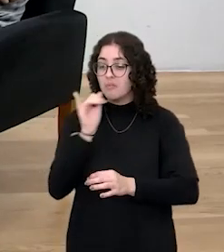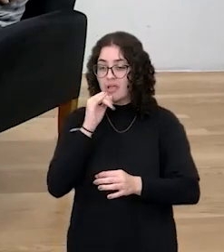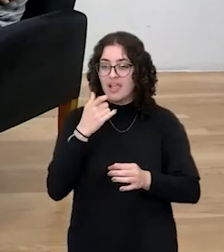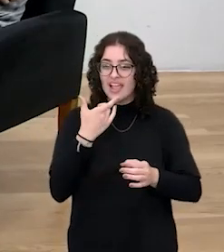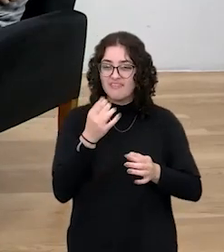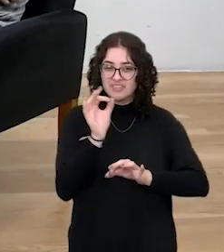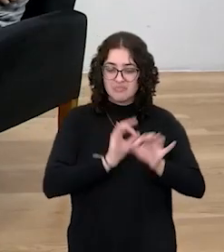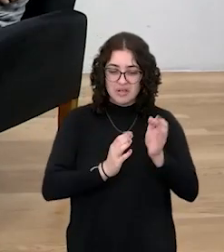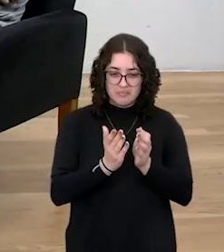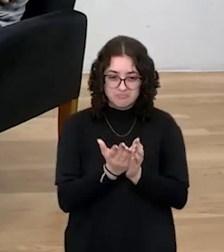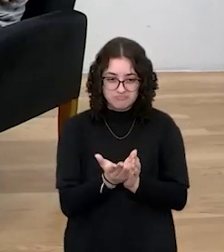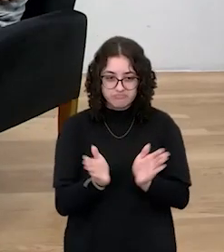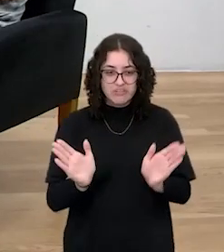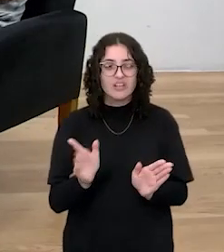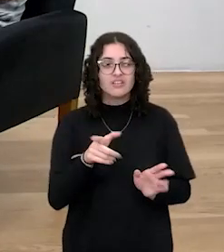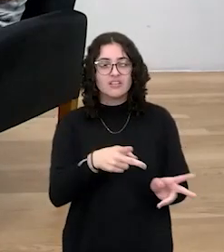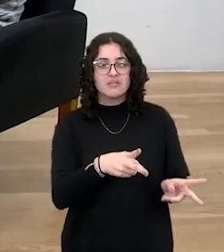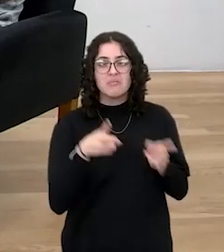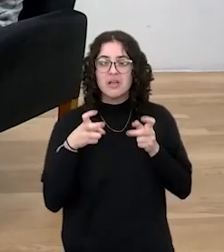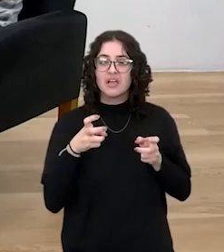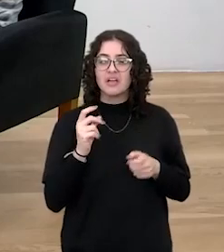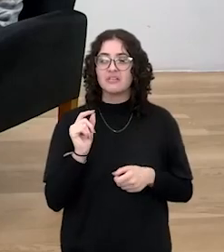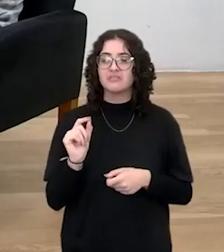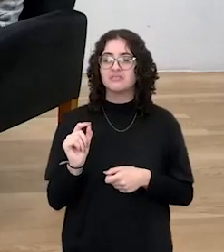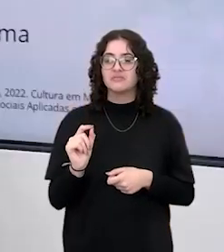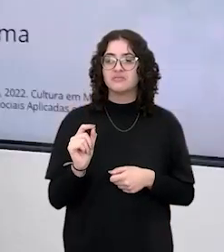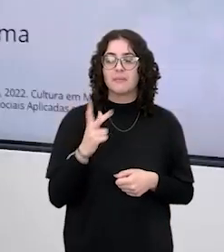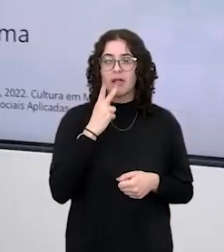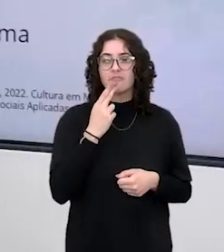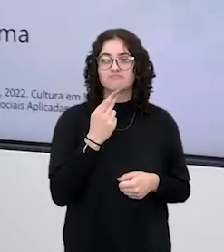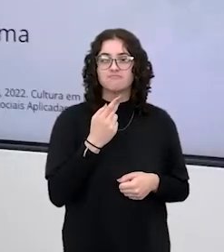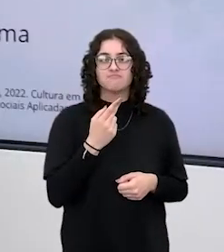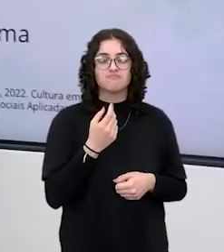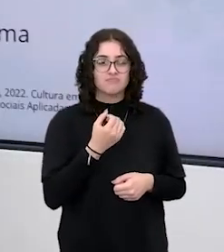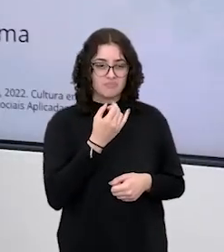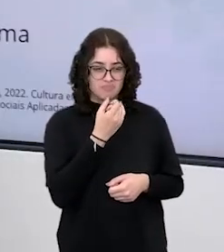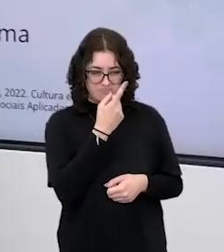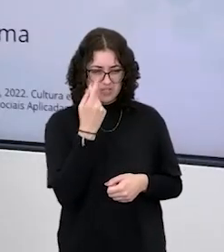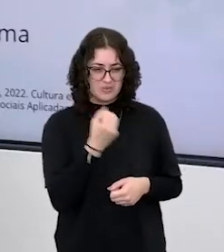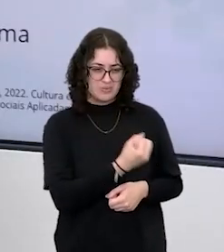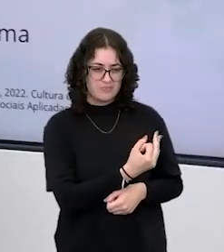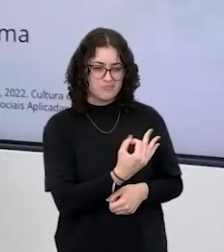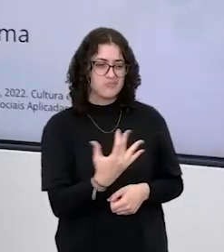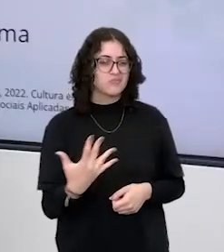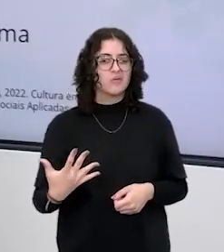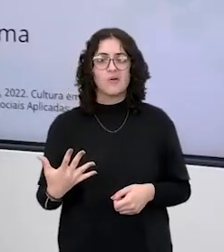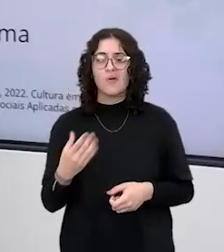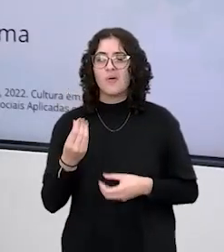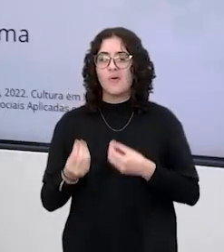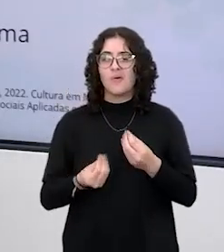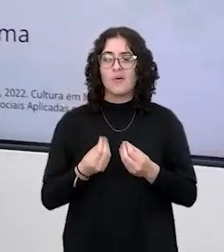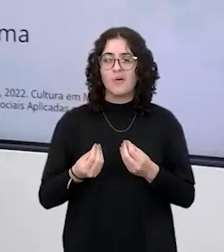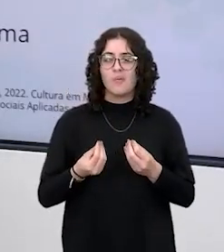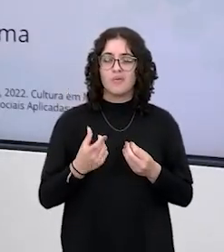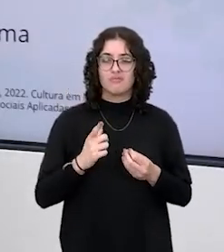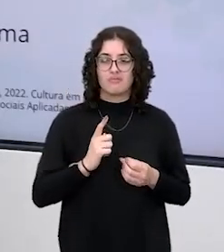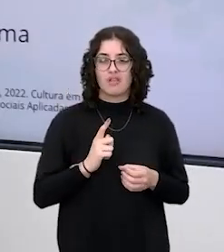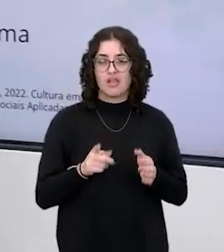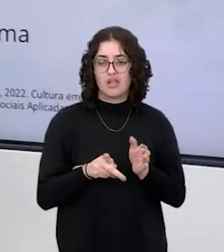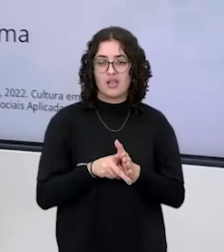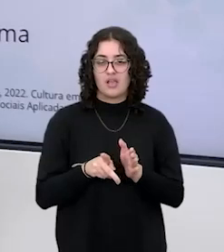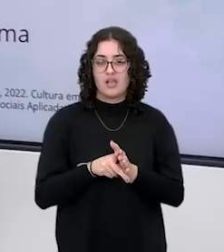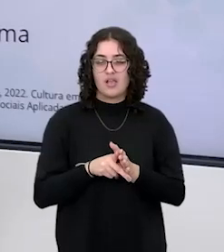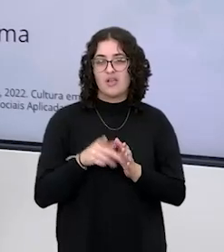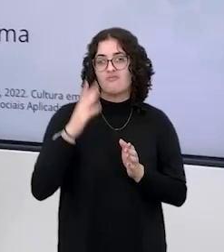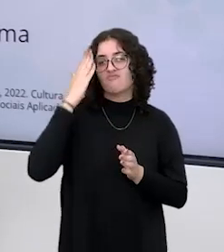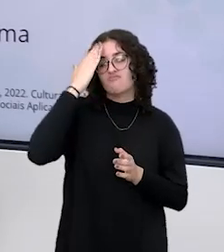círculo, você percebe ali muita gente que foi formada, não, digamos assim, por um